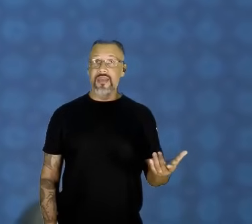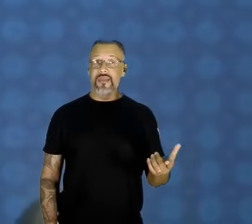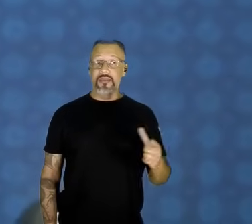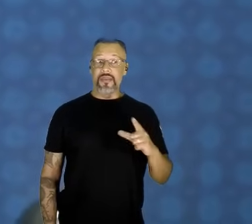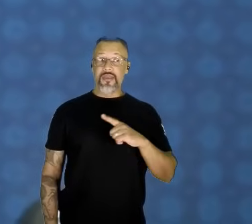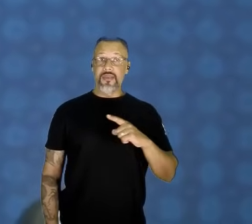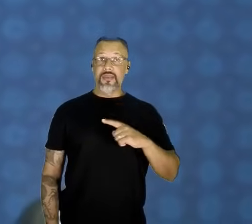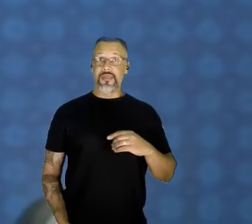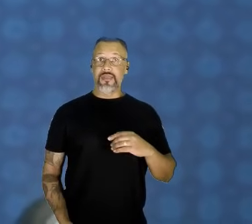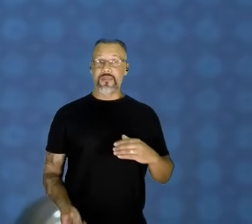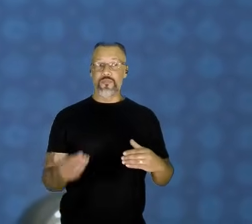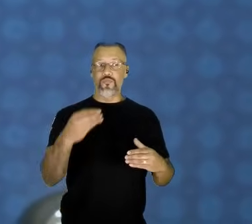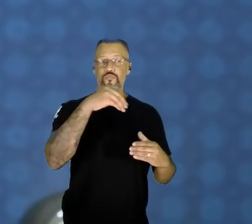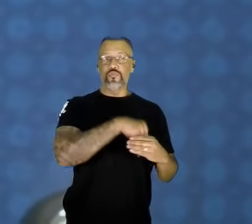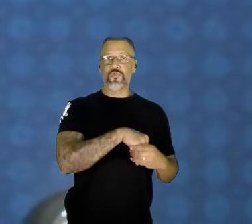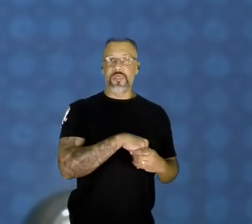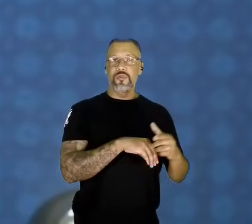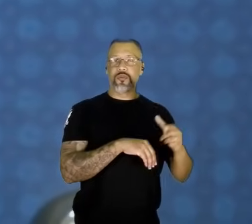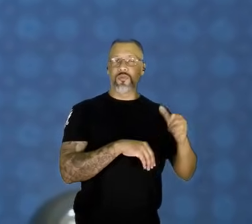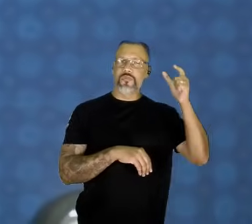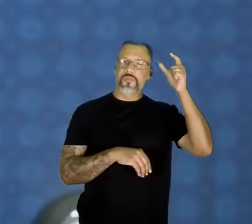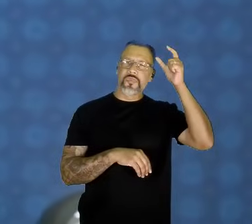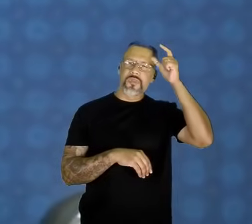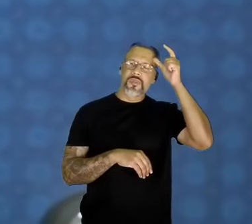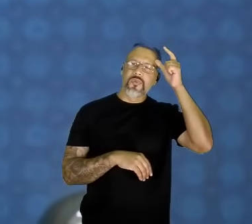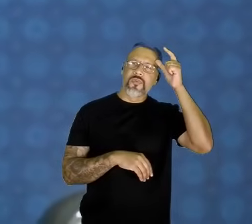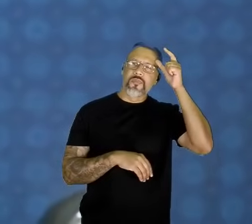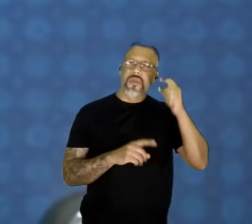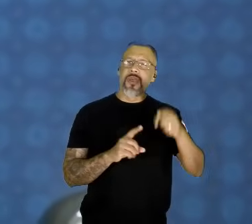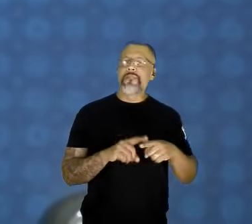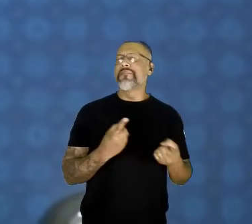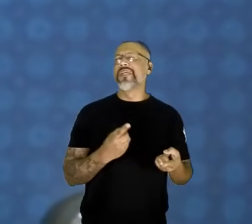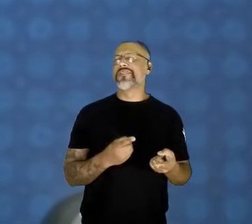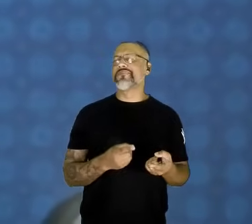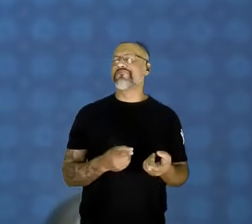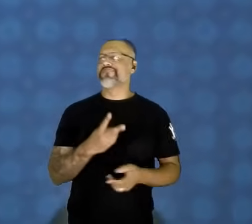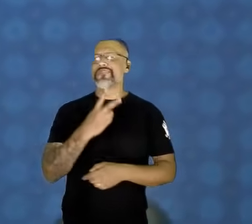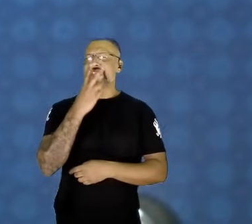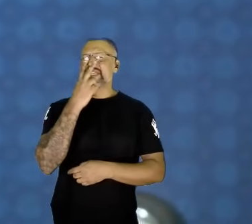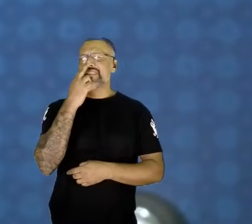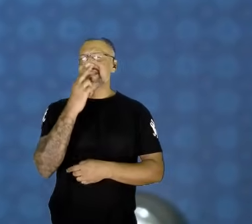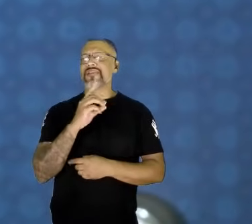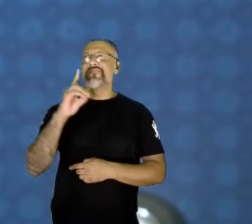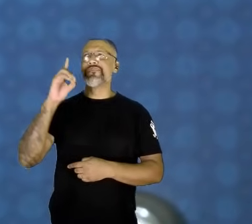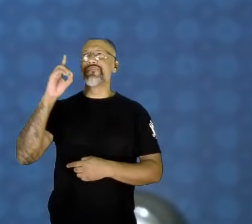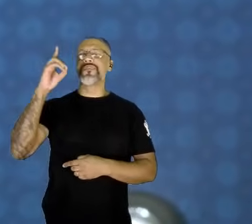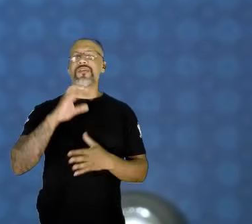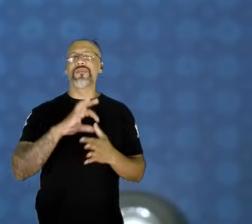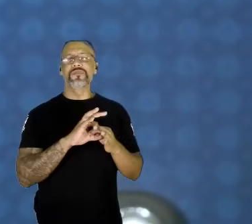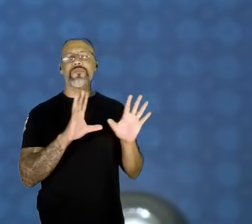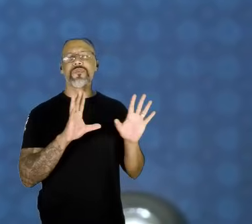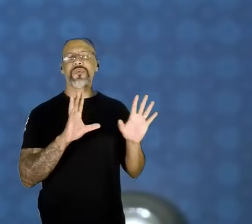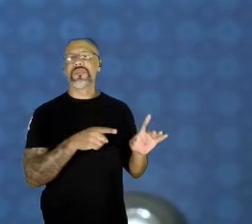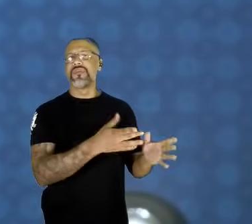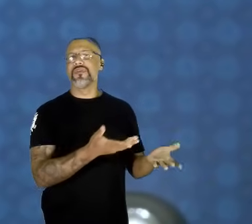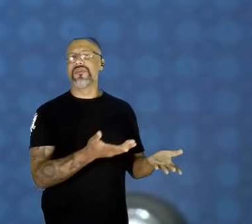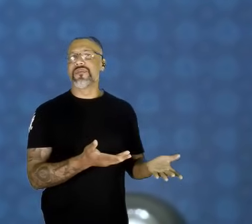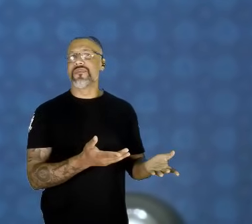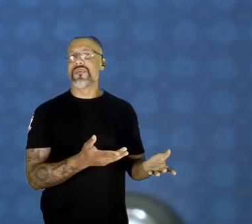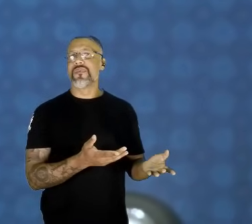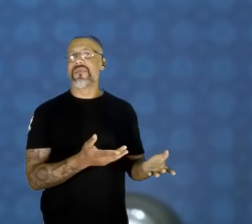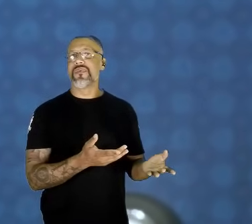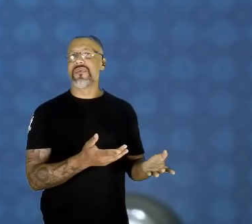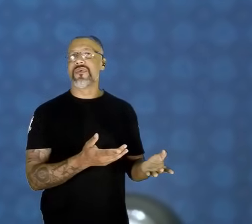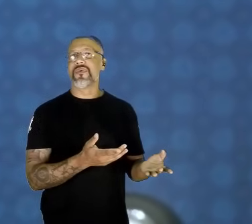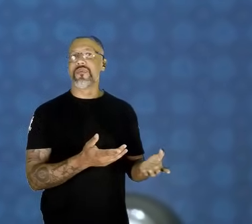será que não foi Deus que deu liberdade ao diabo para começar a atormentar aquela mulher mais, para que ela chegasse